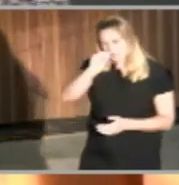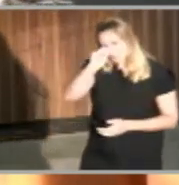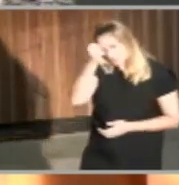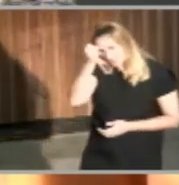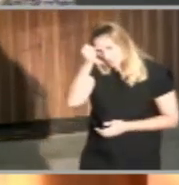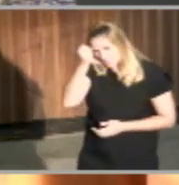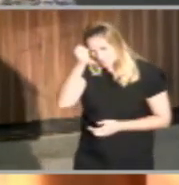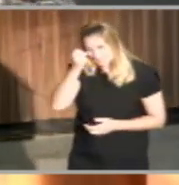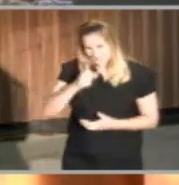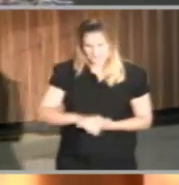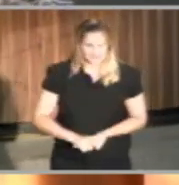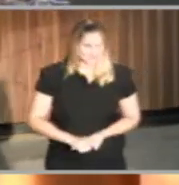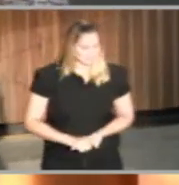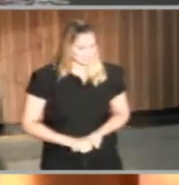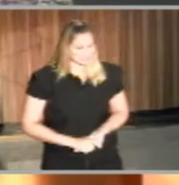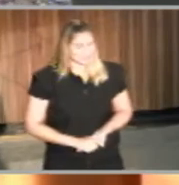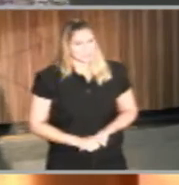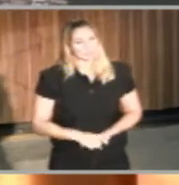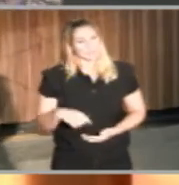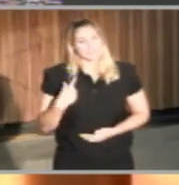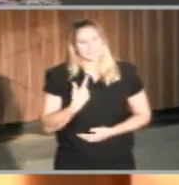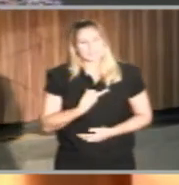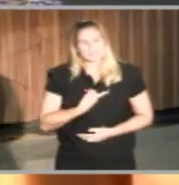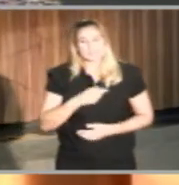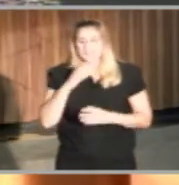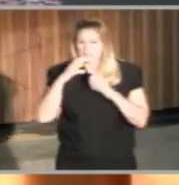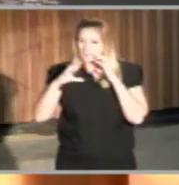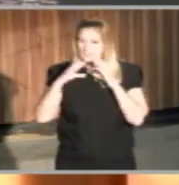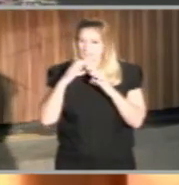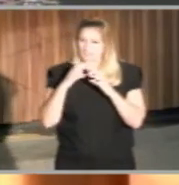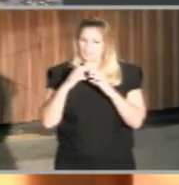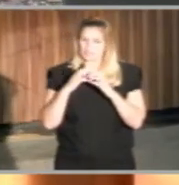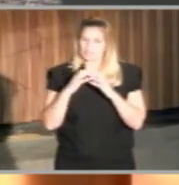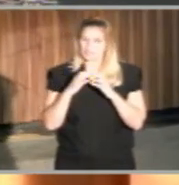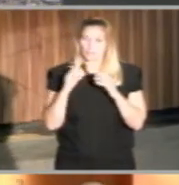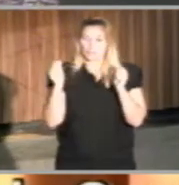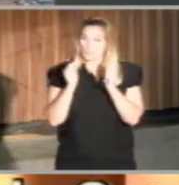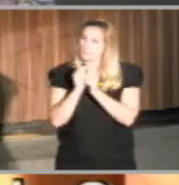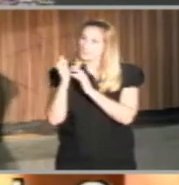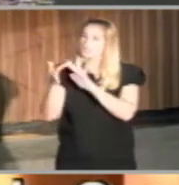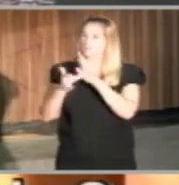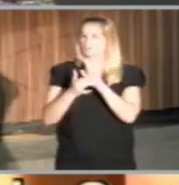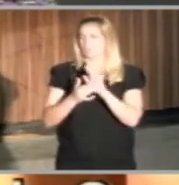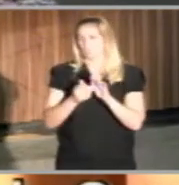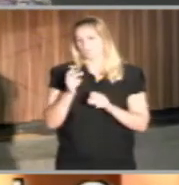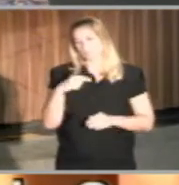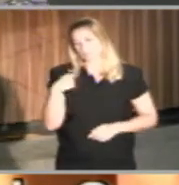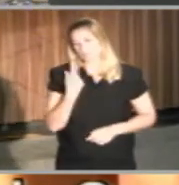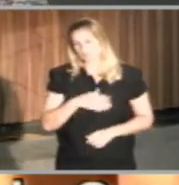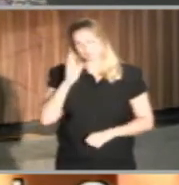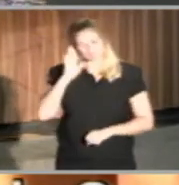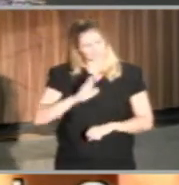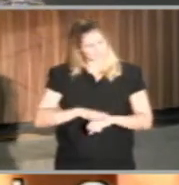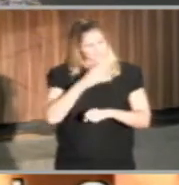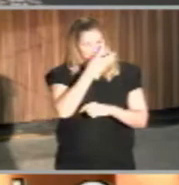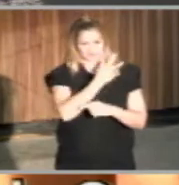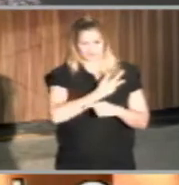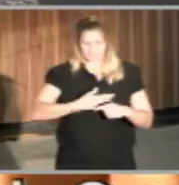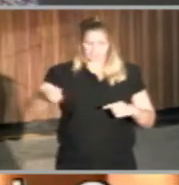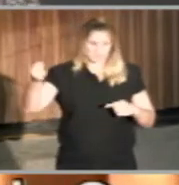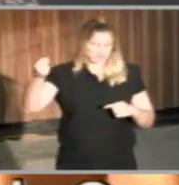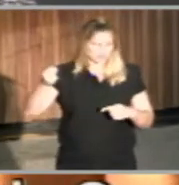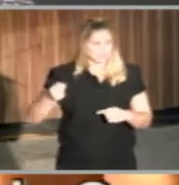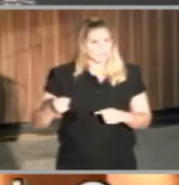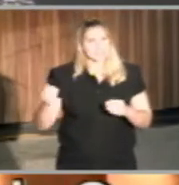que nós acabamos de cantar. Com o Senhor nós somos mais do que vencedores. E no finalzinho